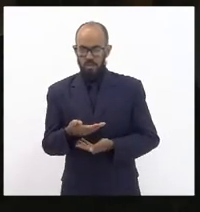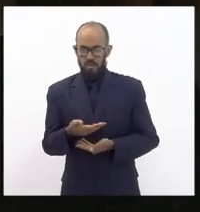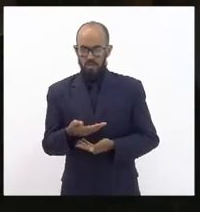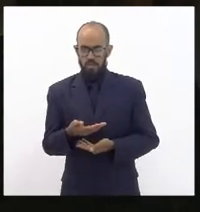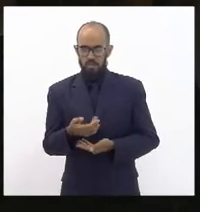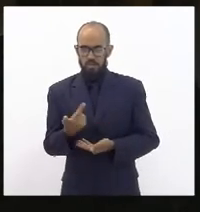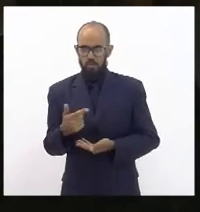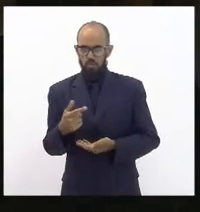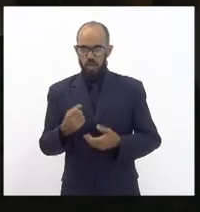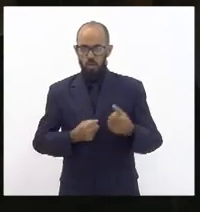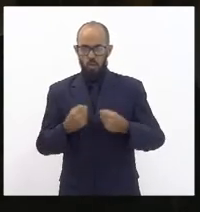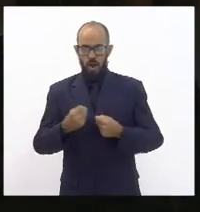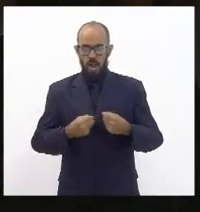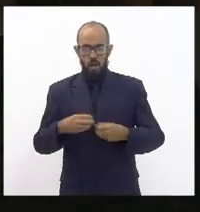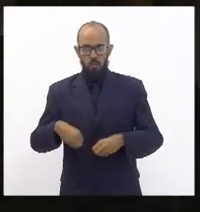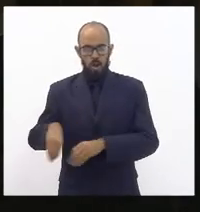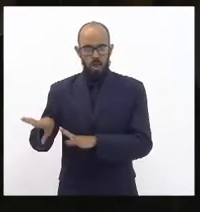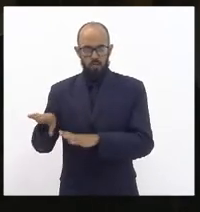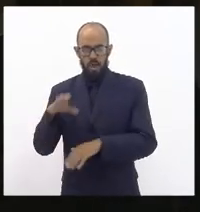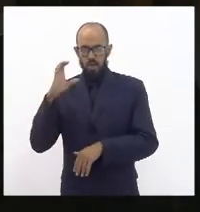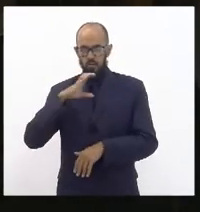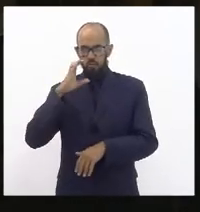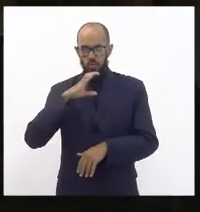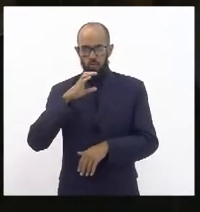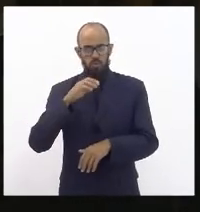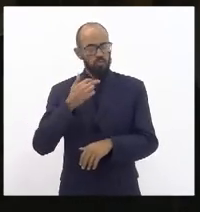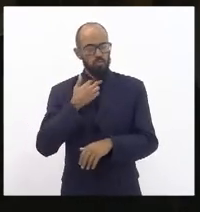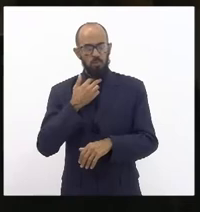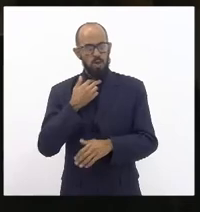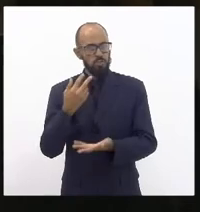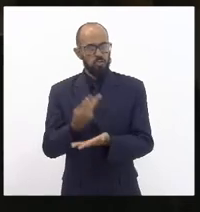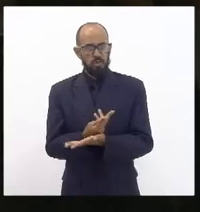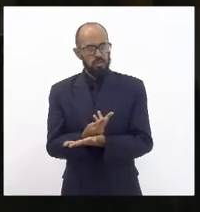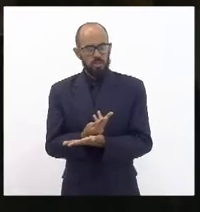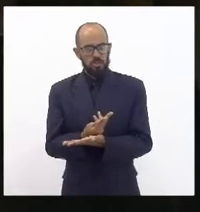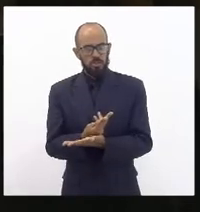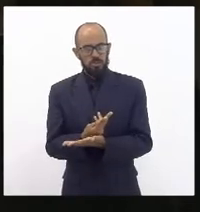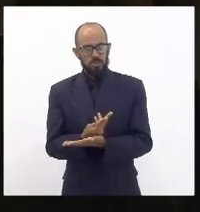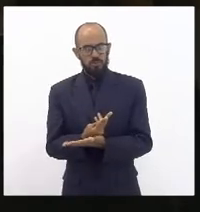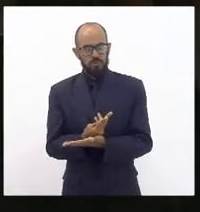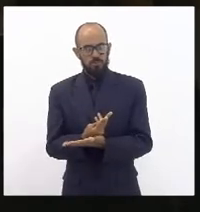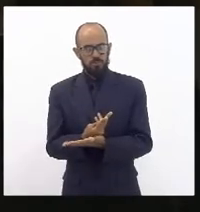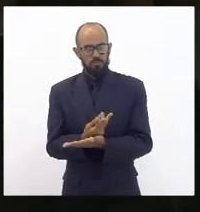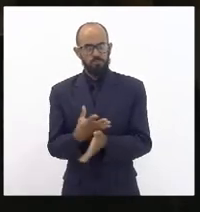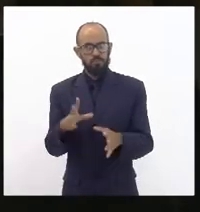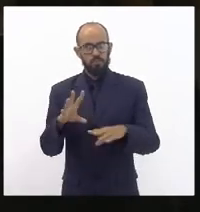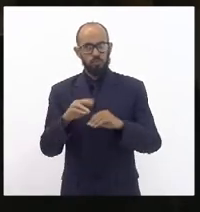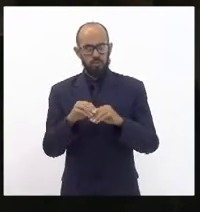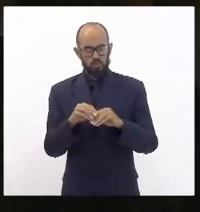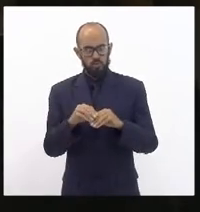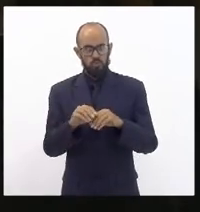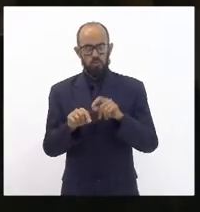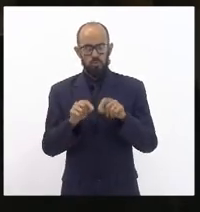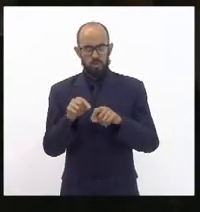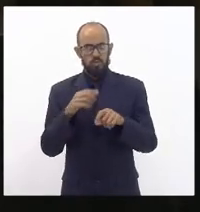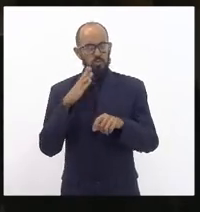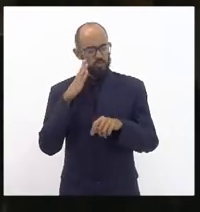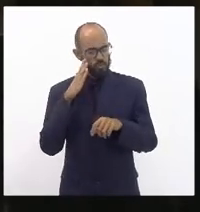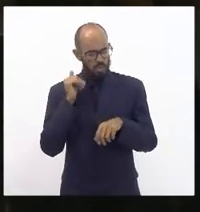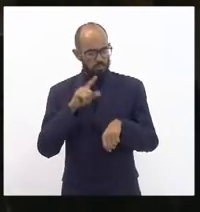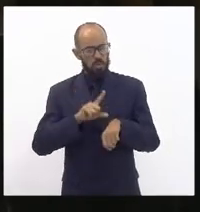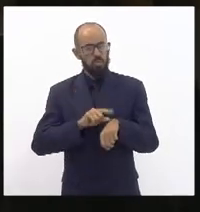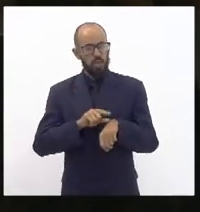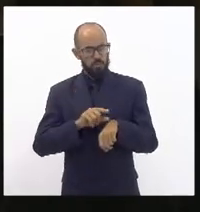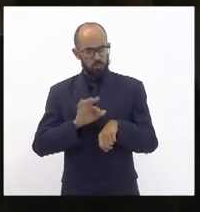tem nenhum veículo para socorrer e Isso não pode acontecer e Resumindo sei que meu tempo já